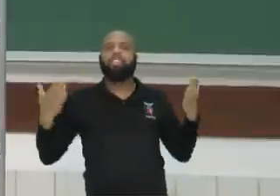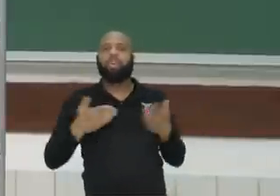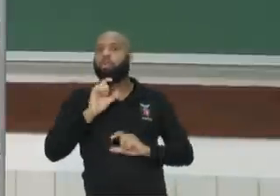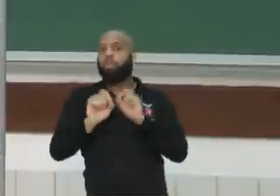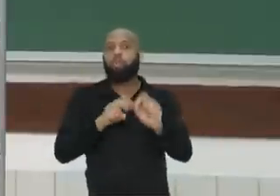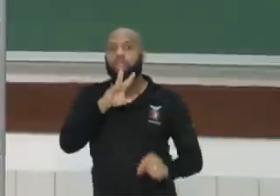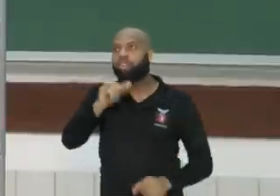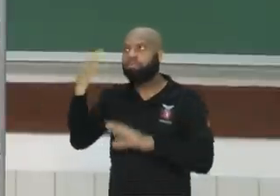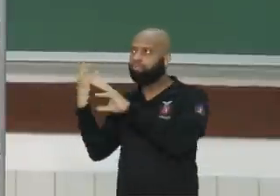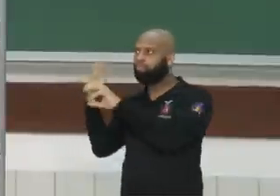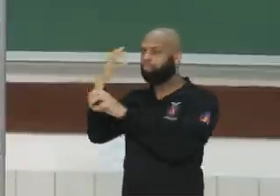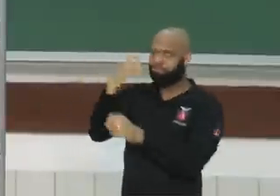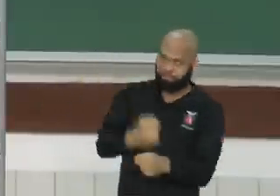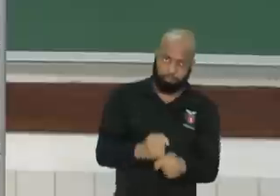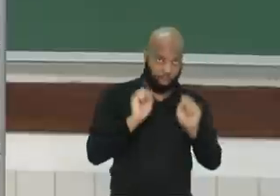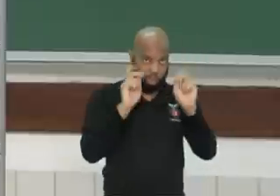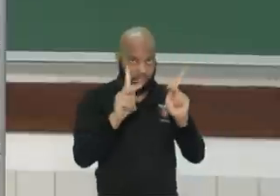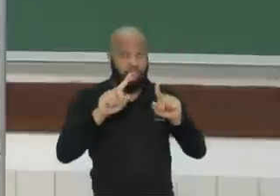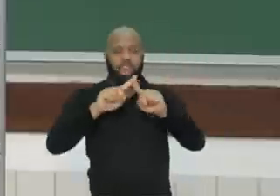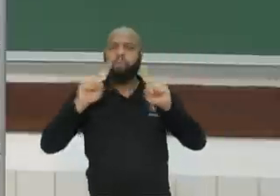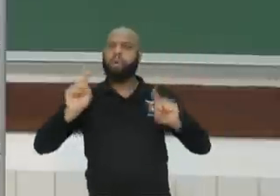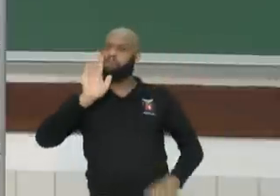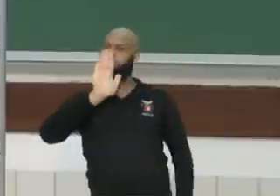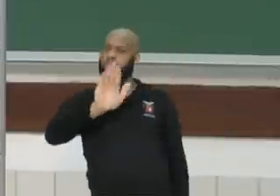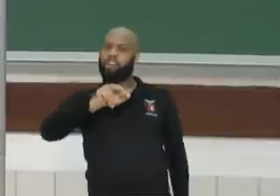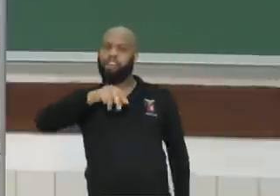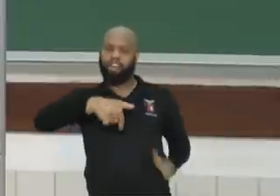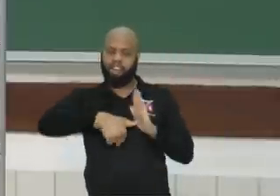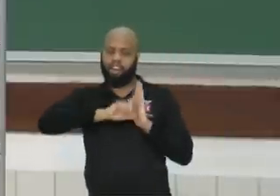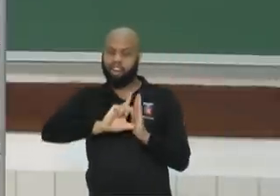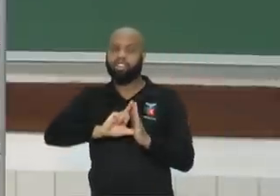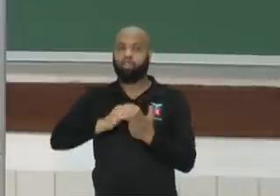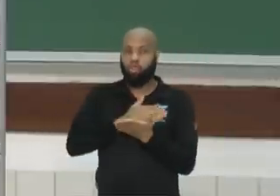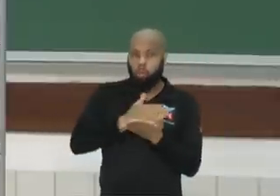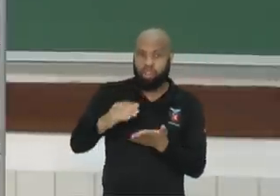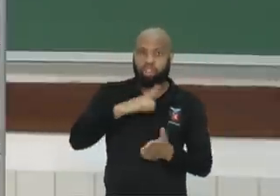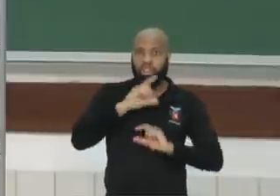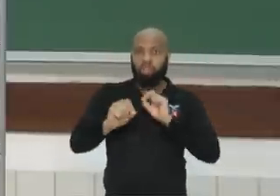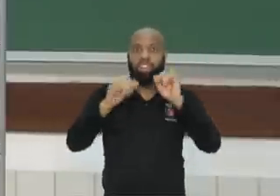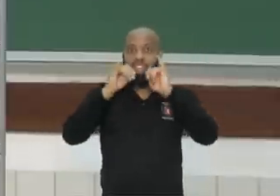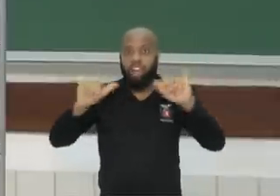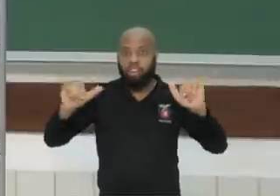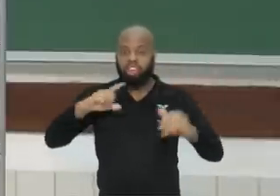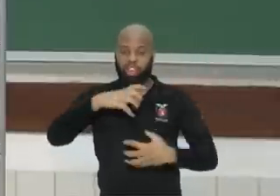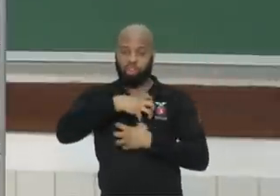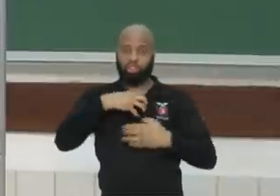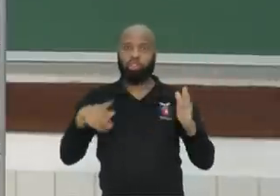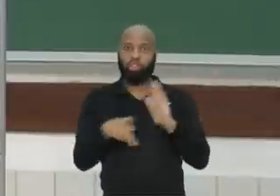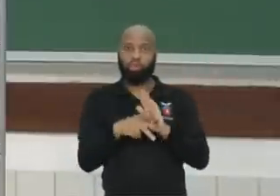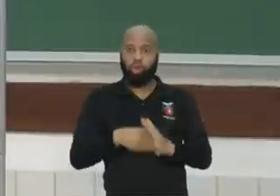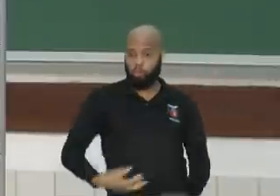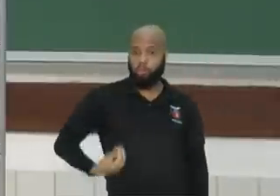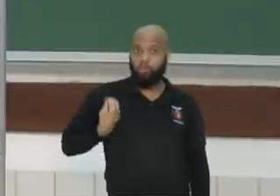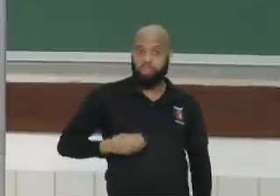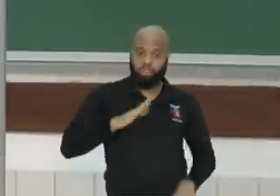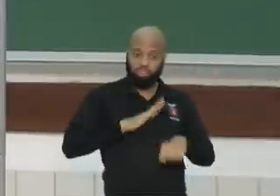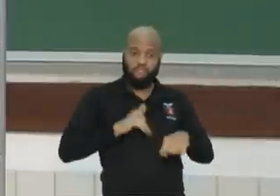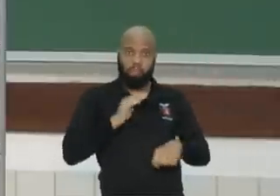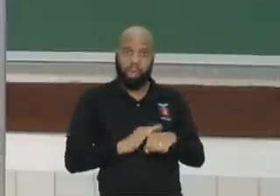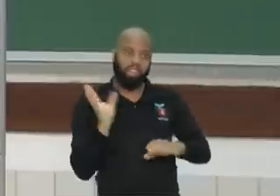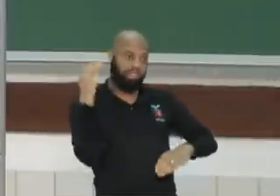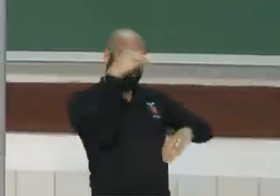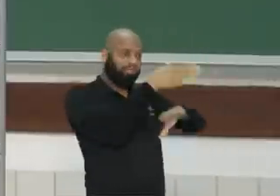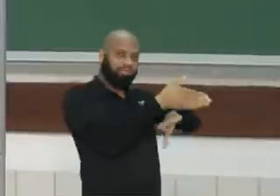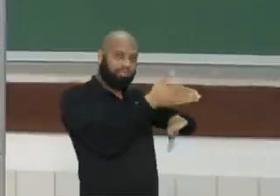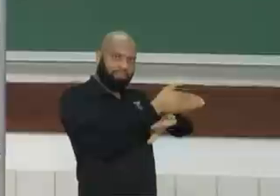vai retomar. Antes da gente fazer a retomada dos conteúdos, preciso lembrar vocês o seguinte, que o registro de frequência no Classroom ele mudou.